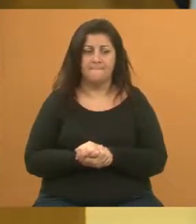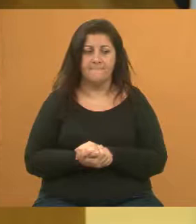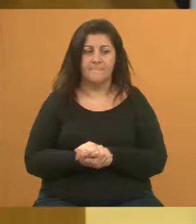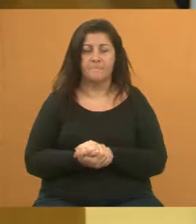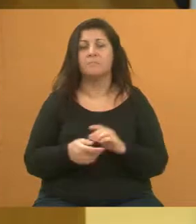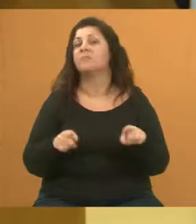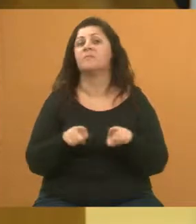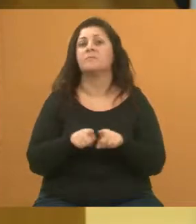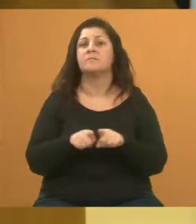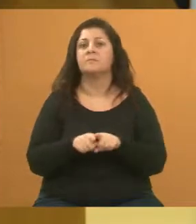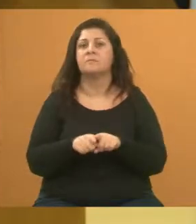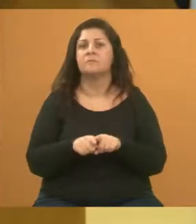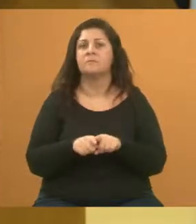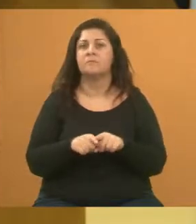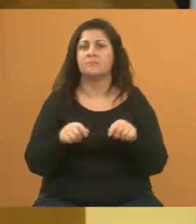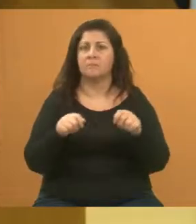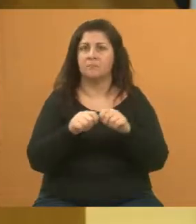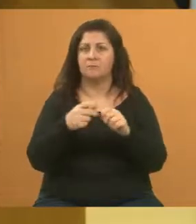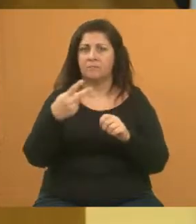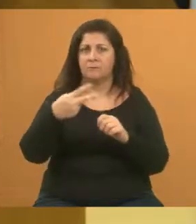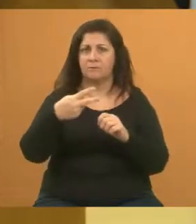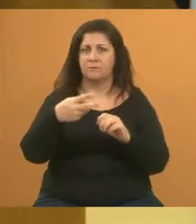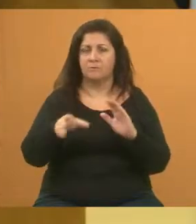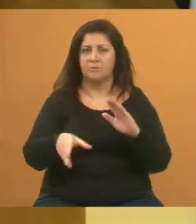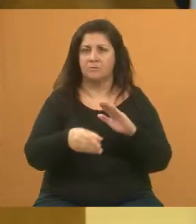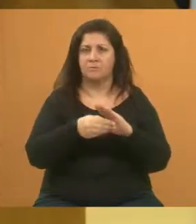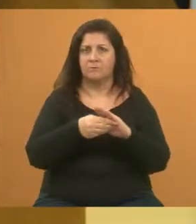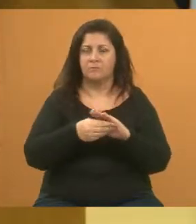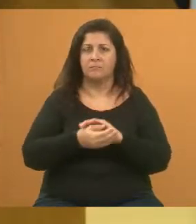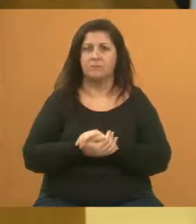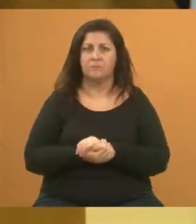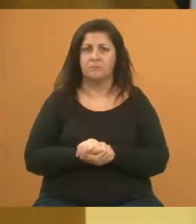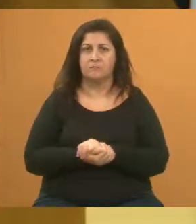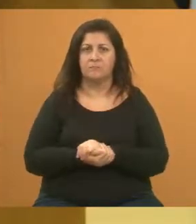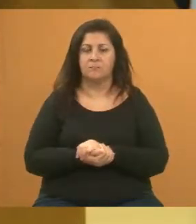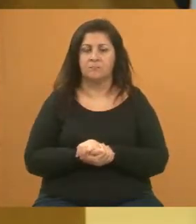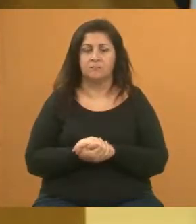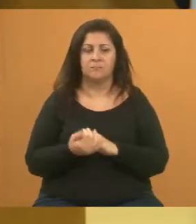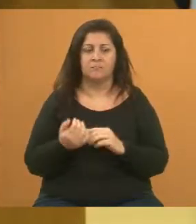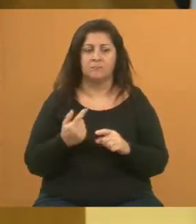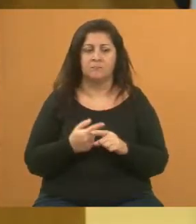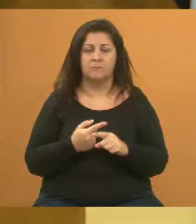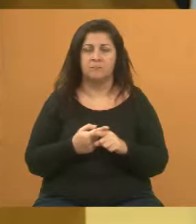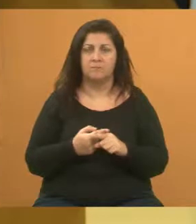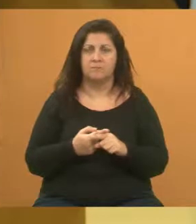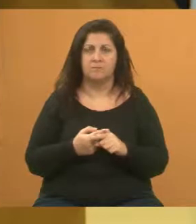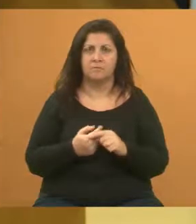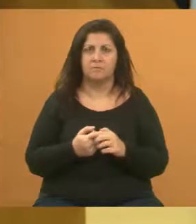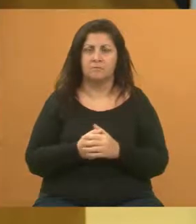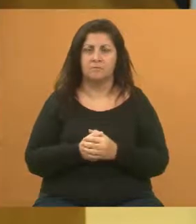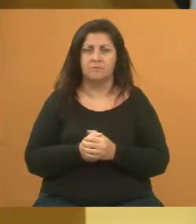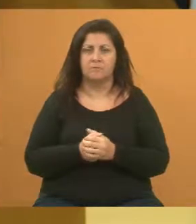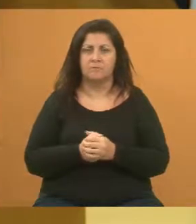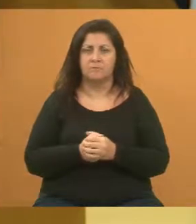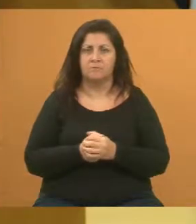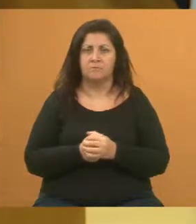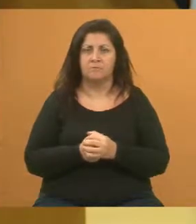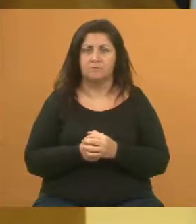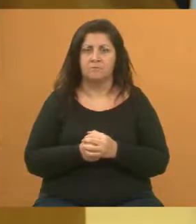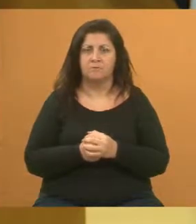Mas eu também fiz 2 emendas em cima desse projeto, Sônia, porque é o